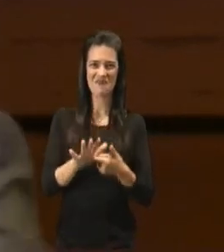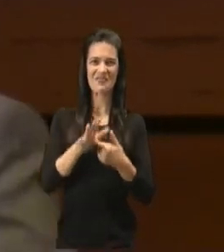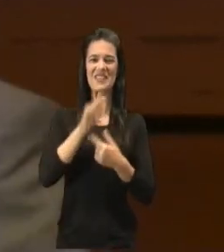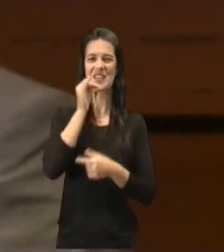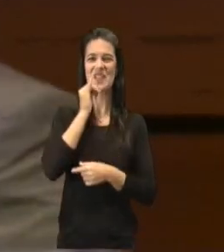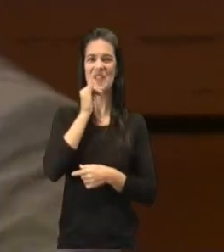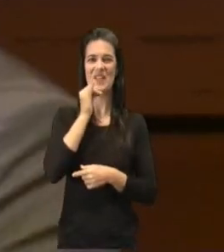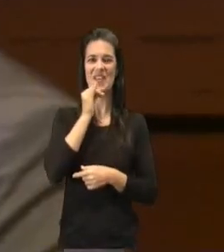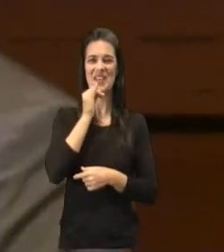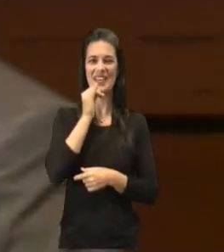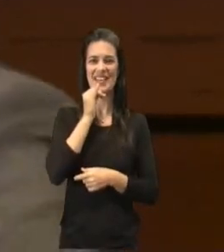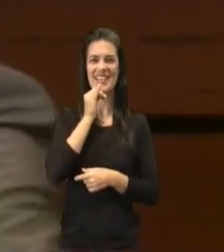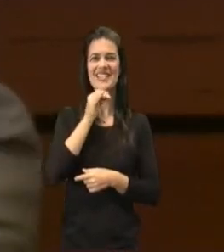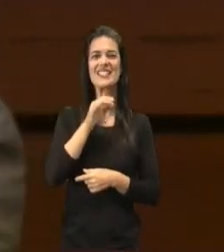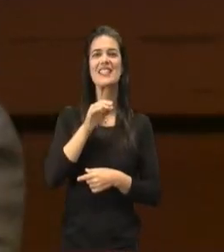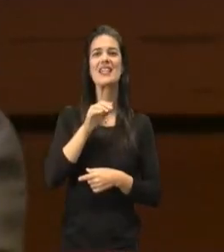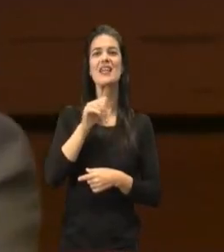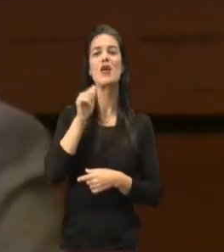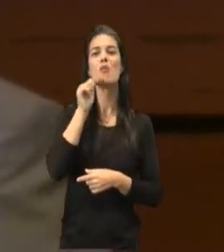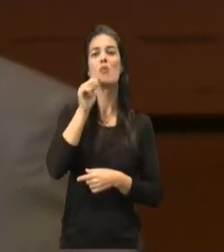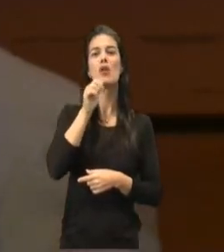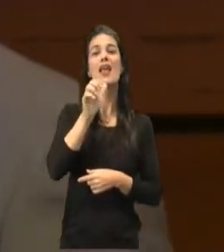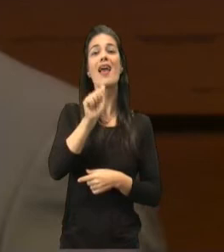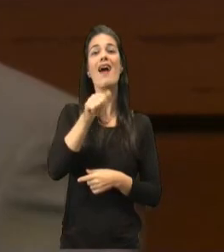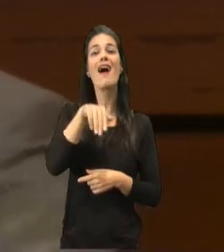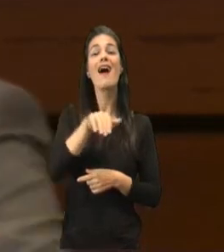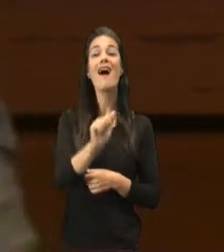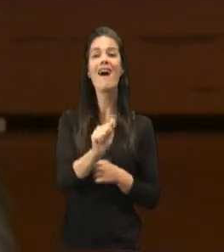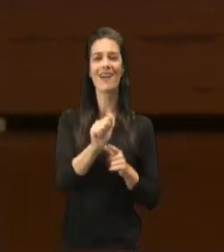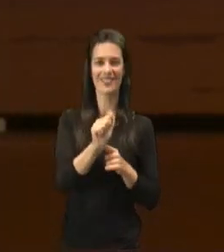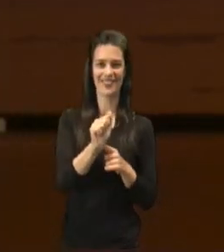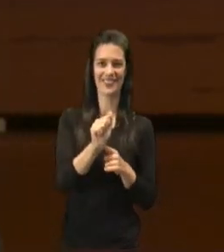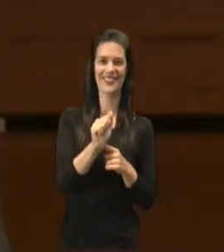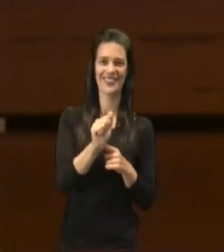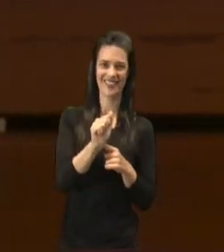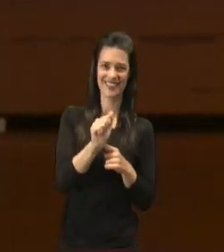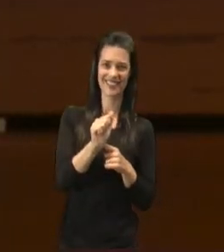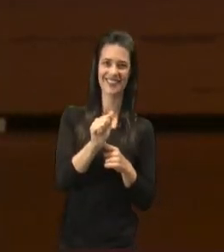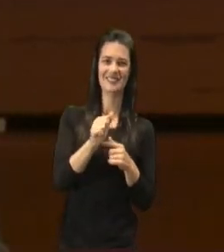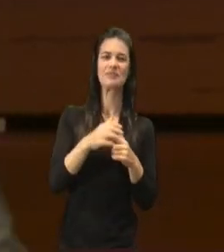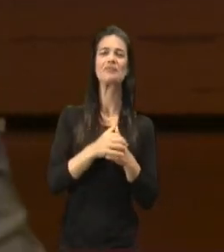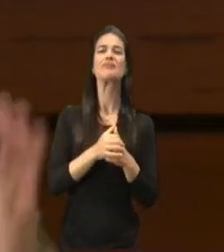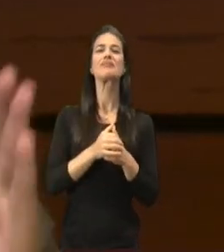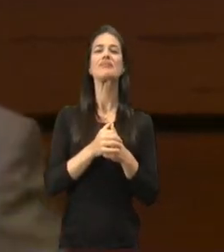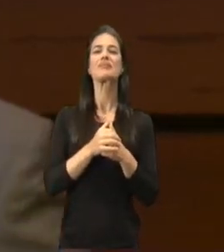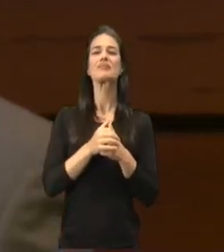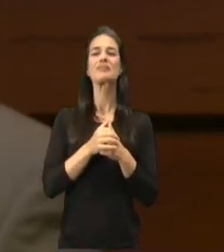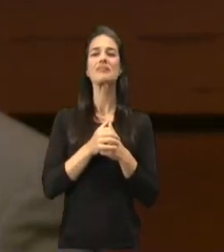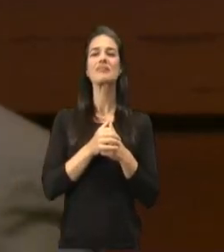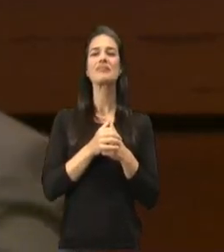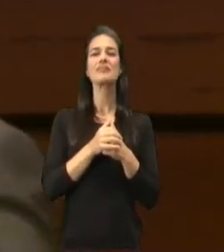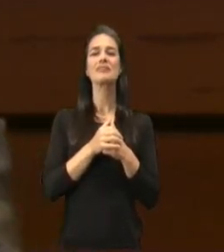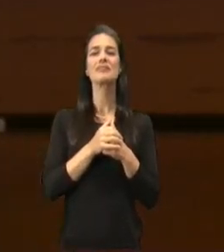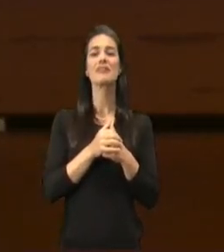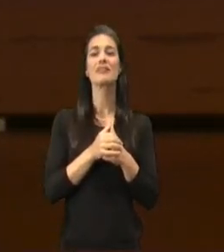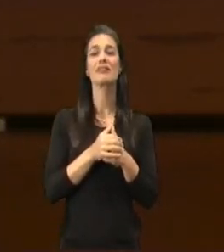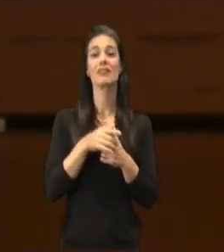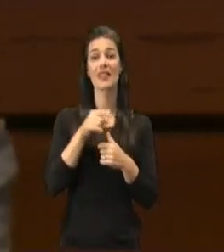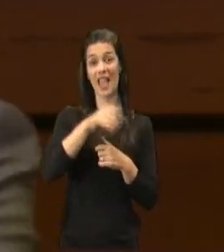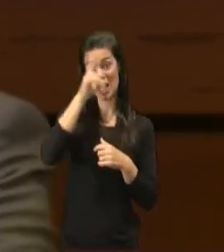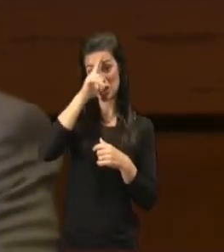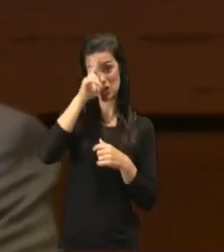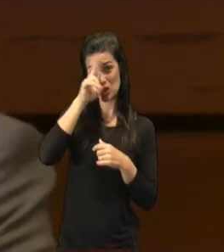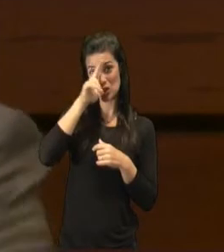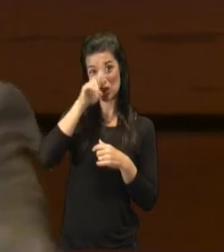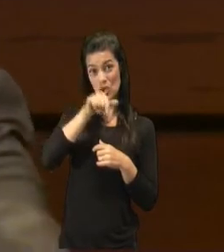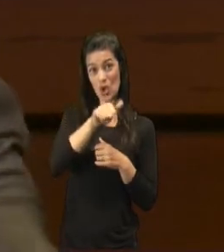fiz a respeito da arca que foi levada quando Samuel reúne o povo em Mispá e diz: até aqui nos ajudou o Senhor. Essa